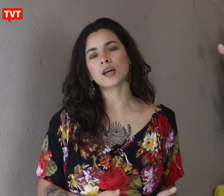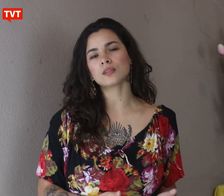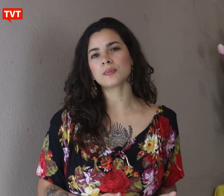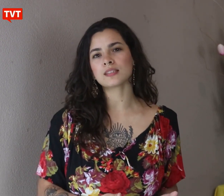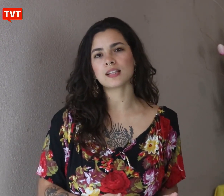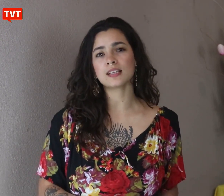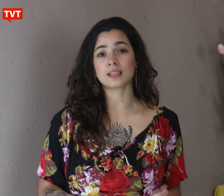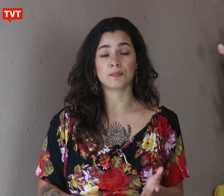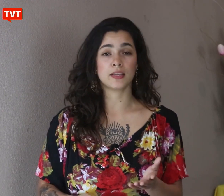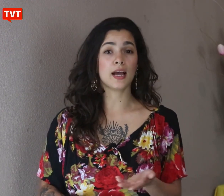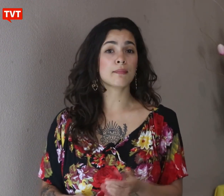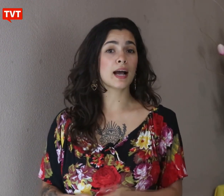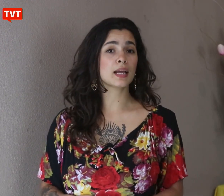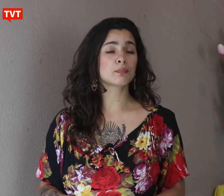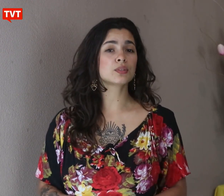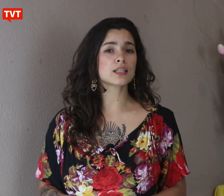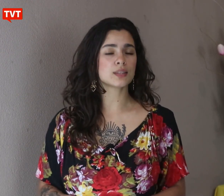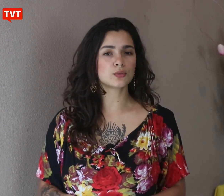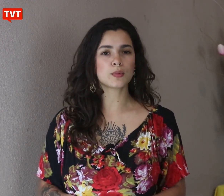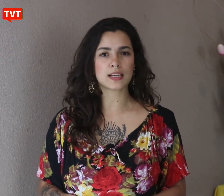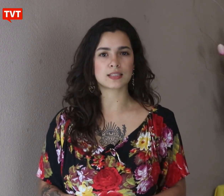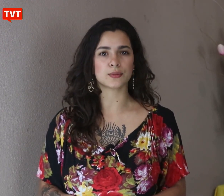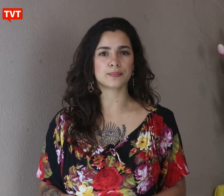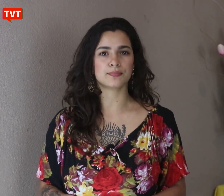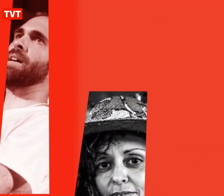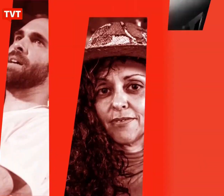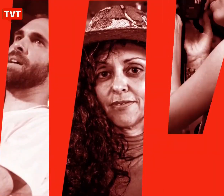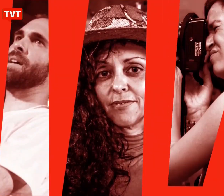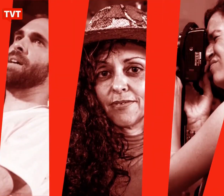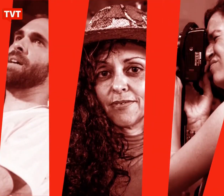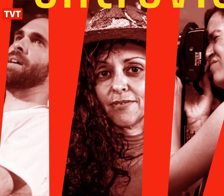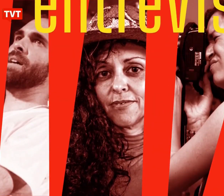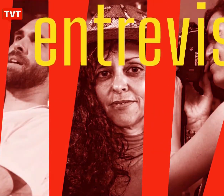com Bolsonaro na presidência e a má reputação do Brasil.